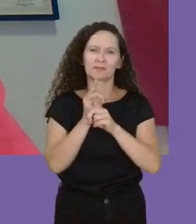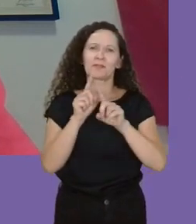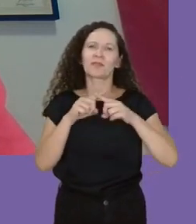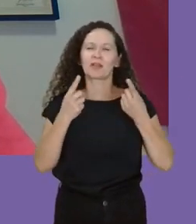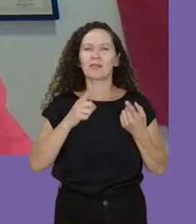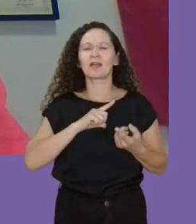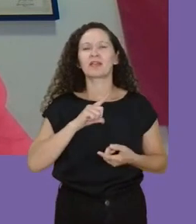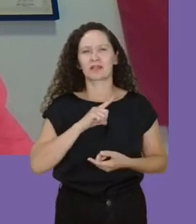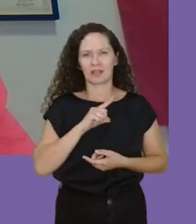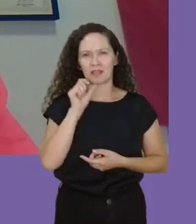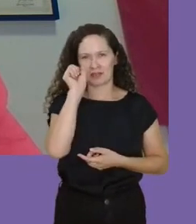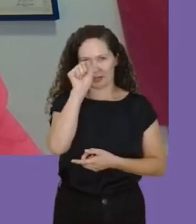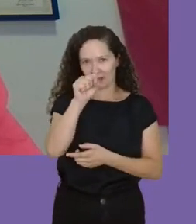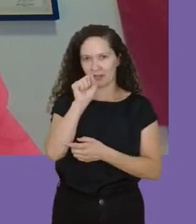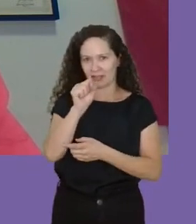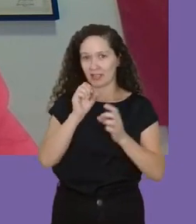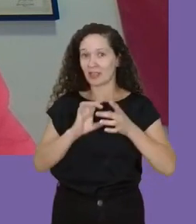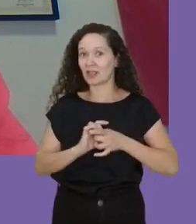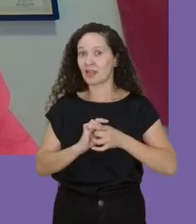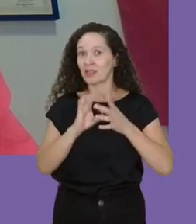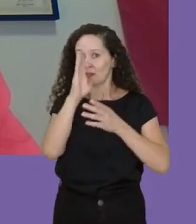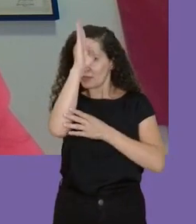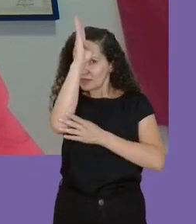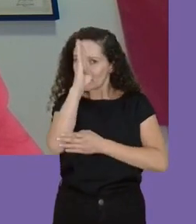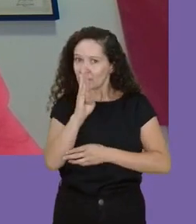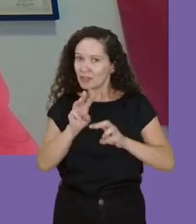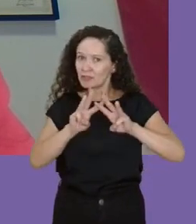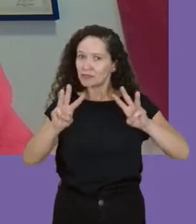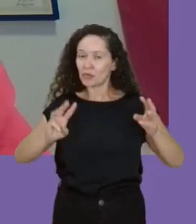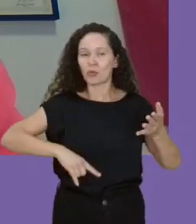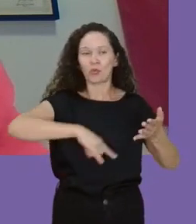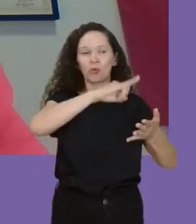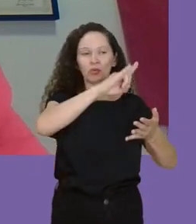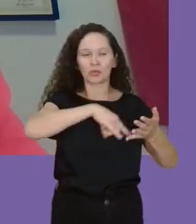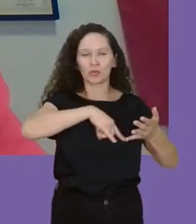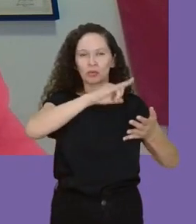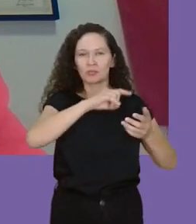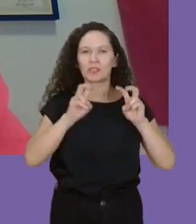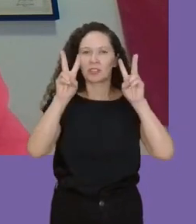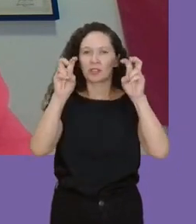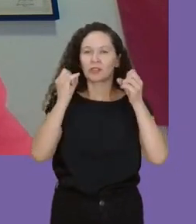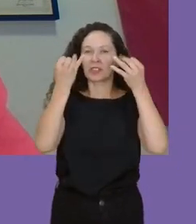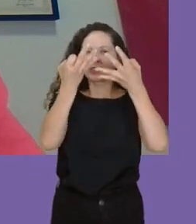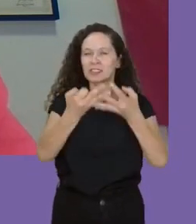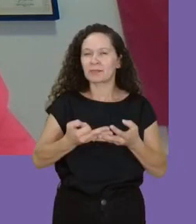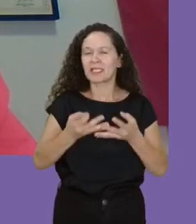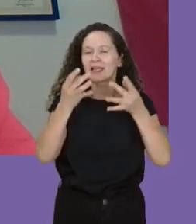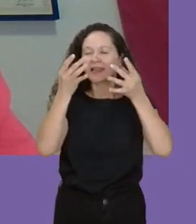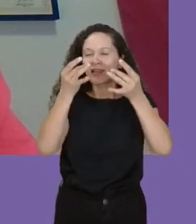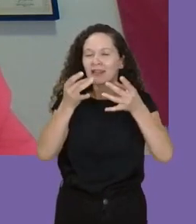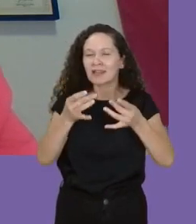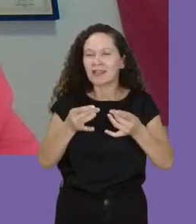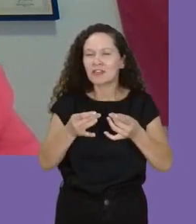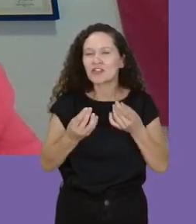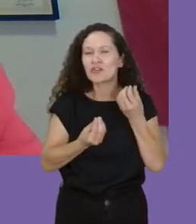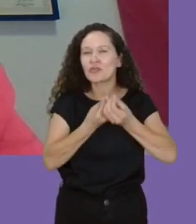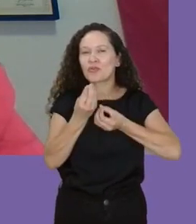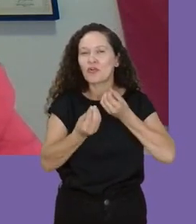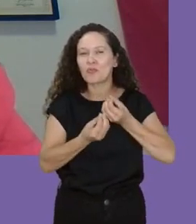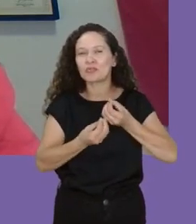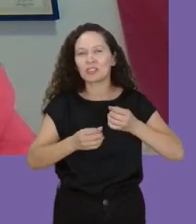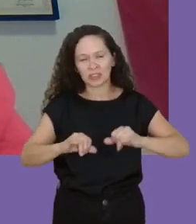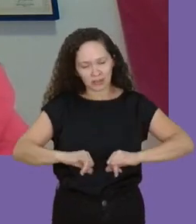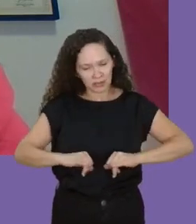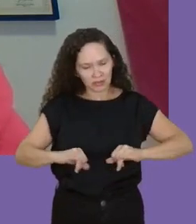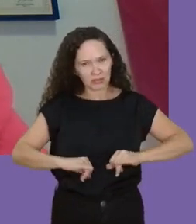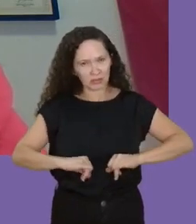tem disponível já gratuitamente no site uma cartilha sobre violência política, dá os caminhos para as vítimas de